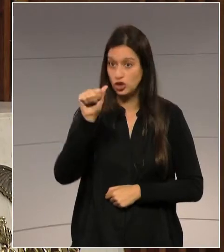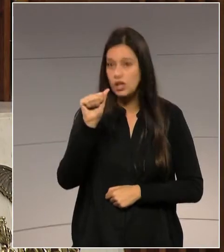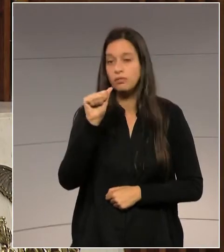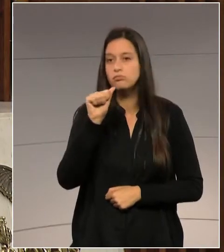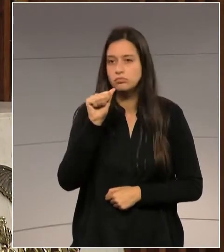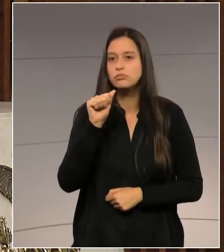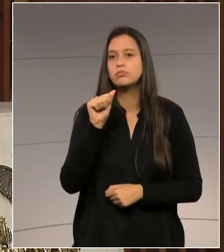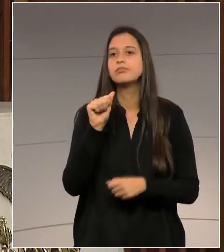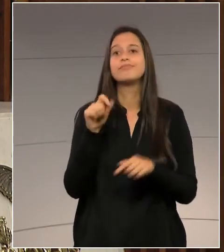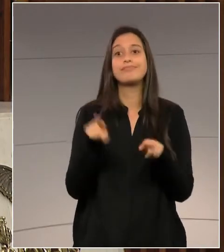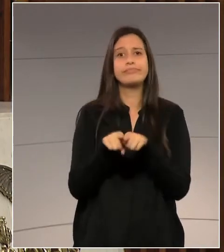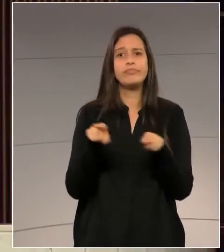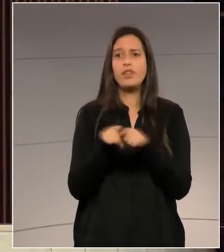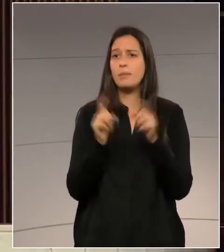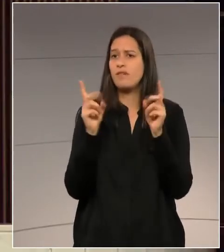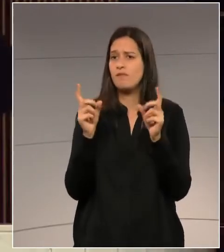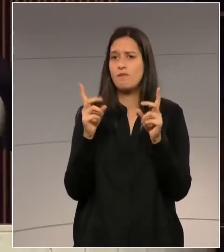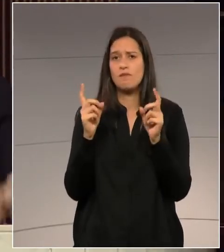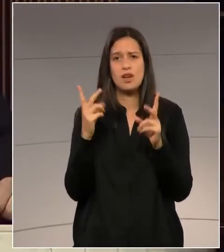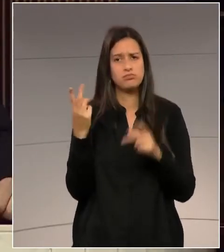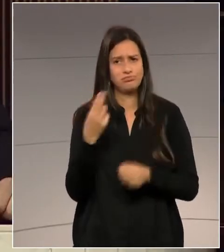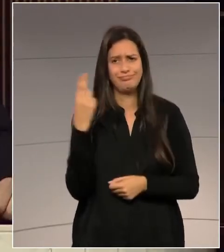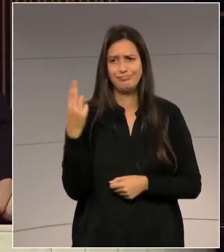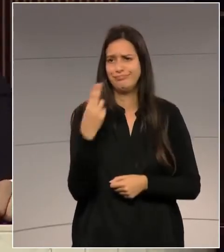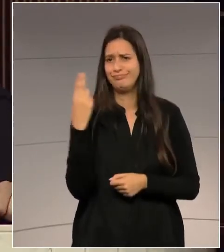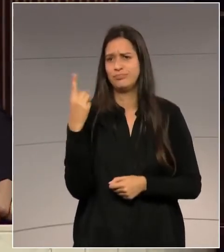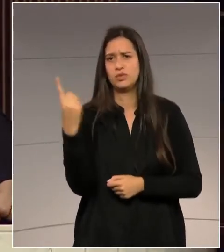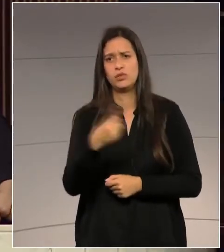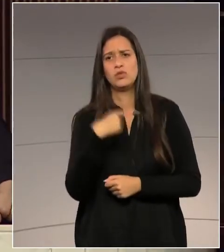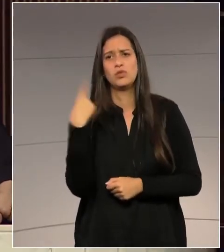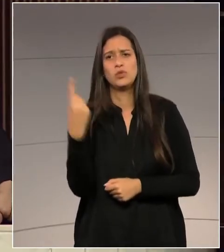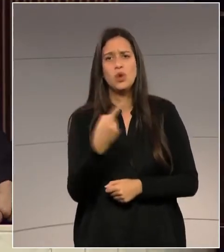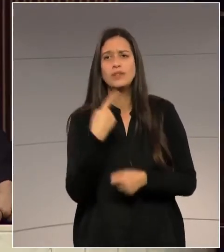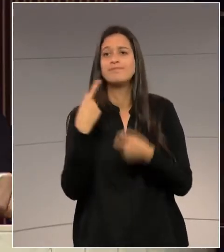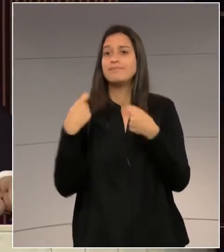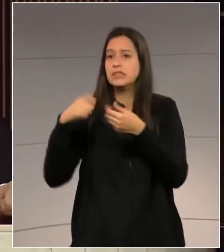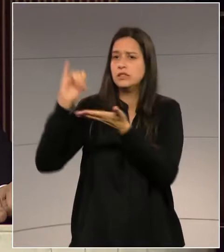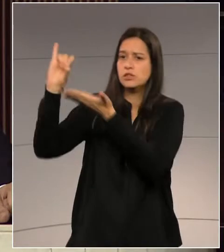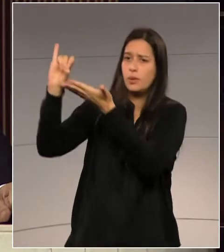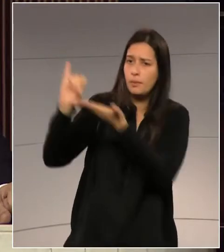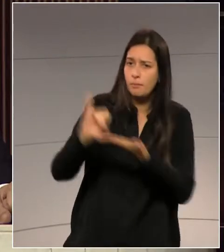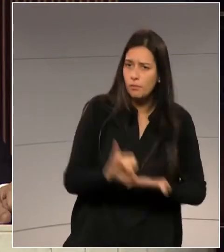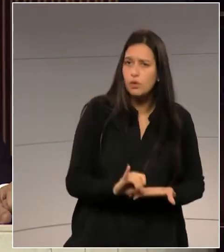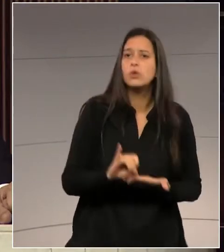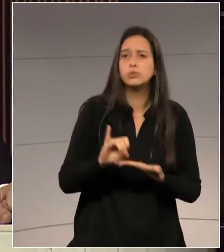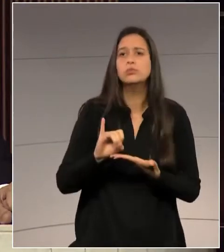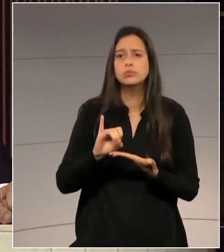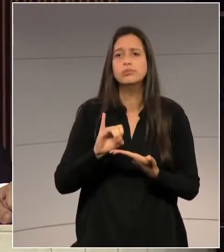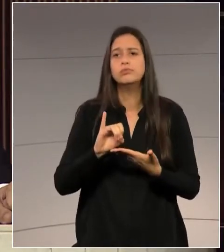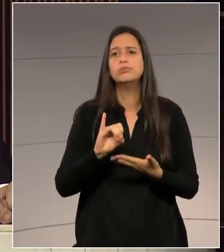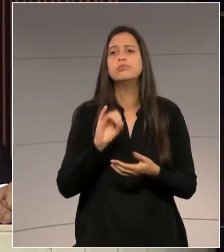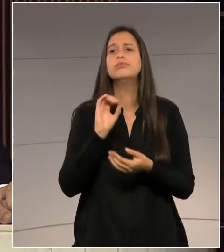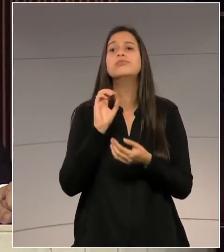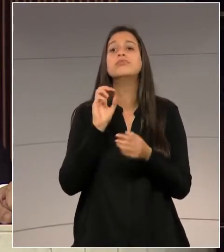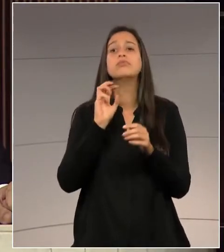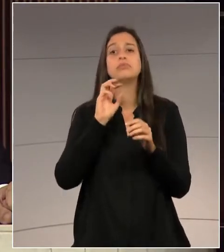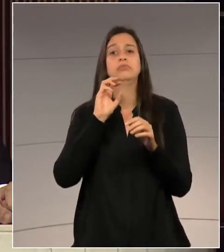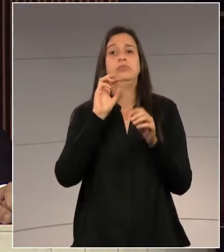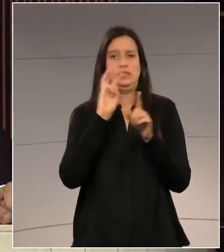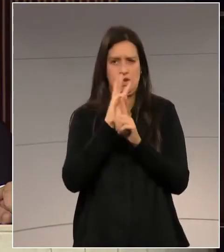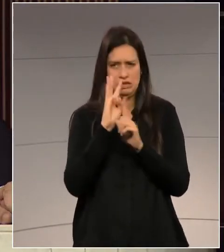importado dos estados unidos a tarifa zero a abertura por leite em pó na região sudoeste